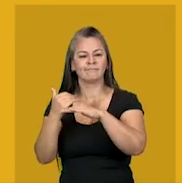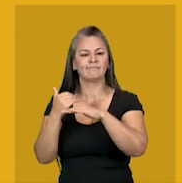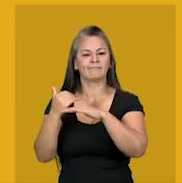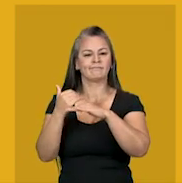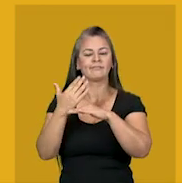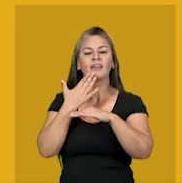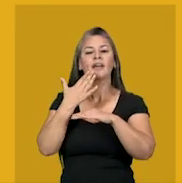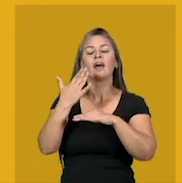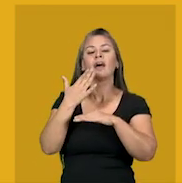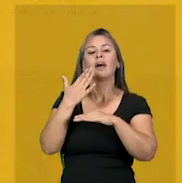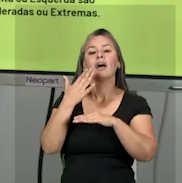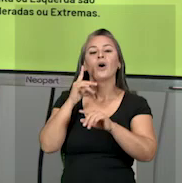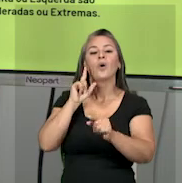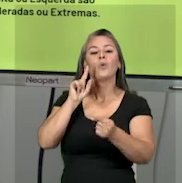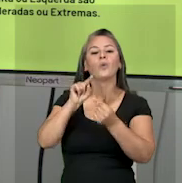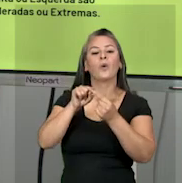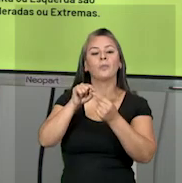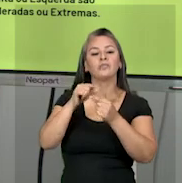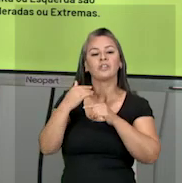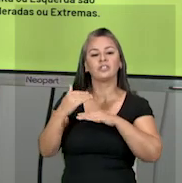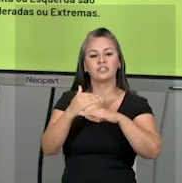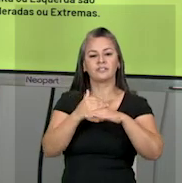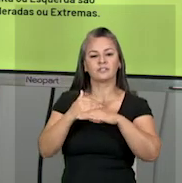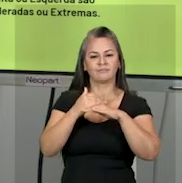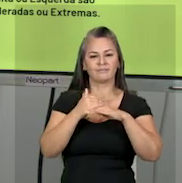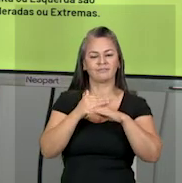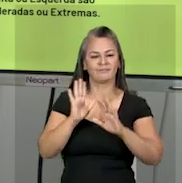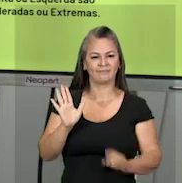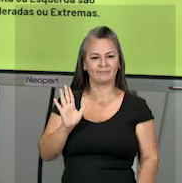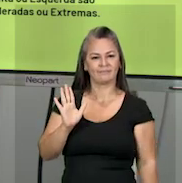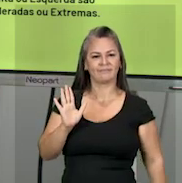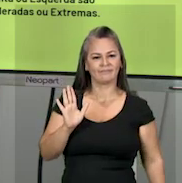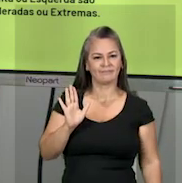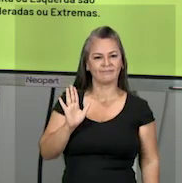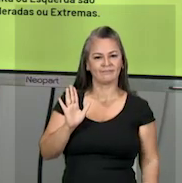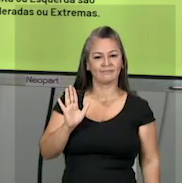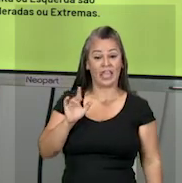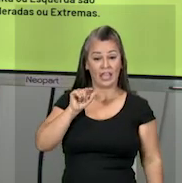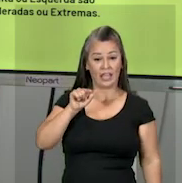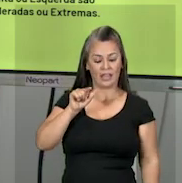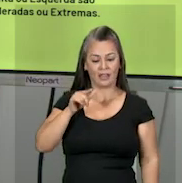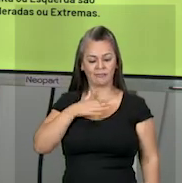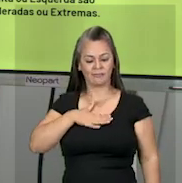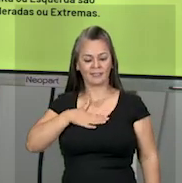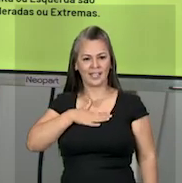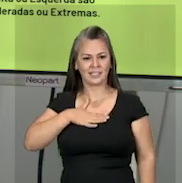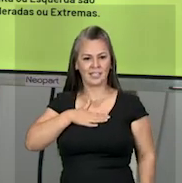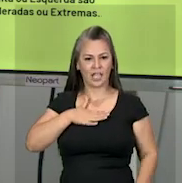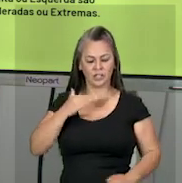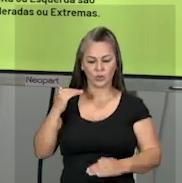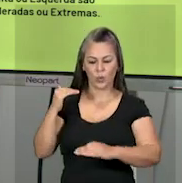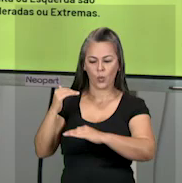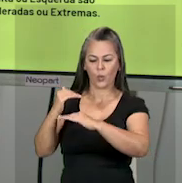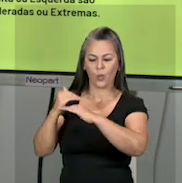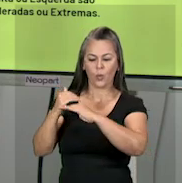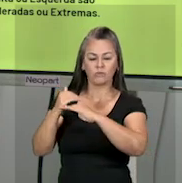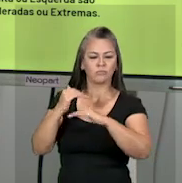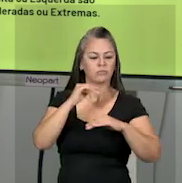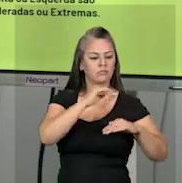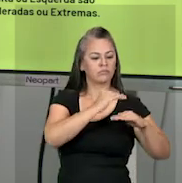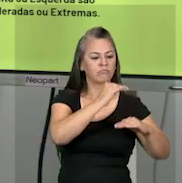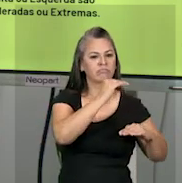a diferença entre esquerda e direita. E que o apreço pela liberdade vai definir apenas se uma ou outra é mais ou